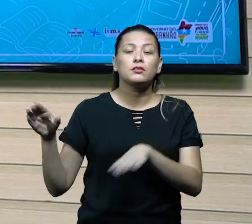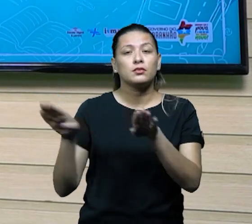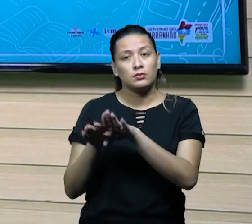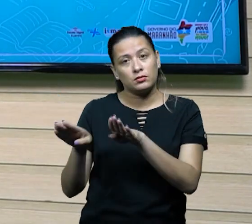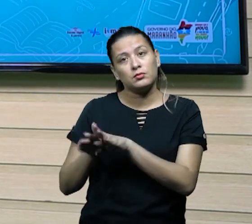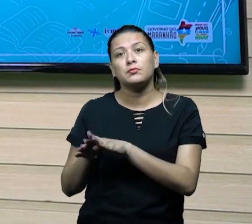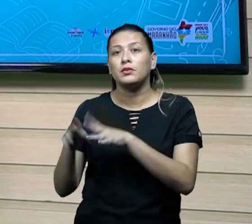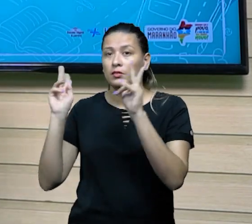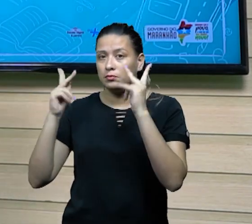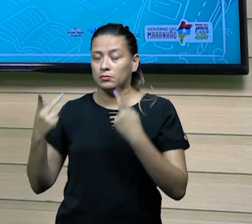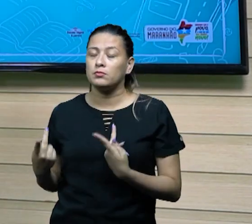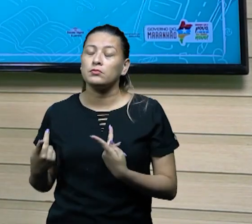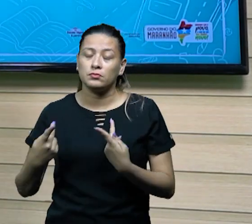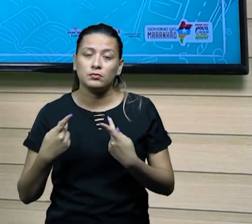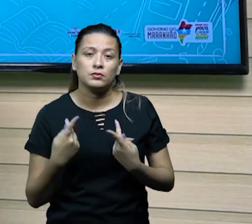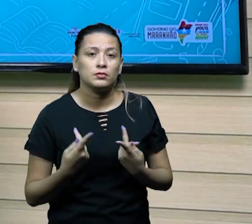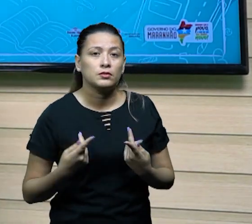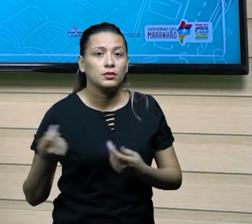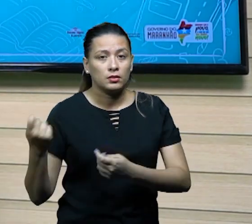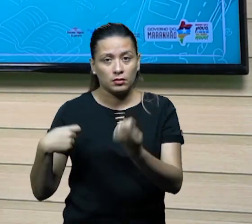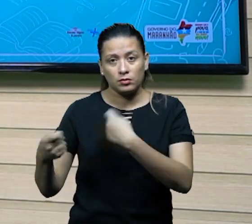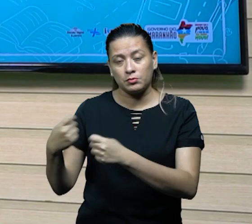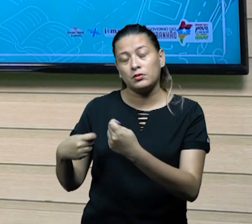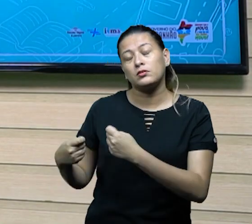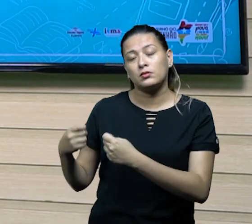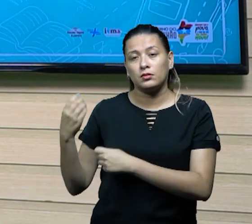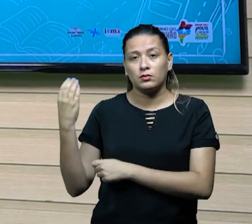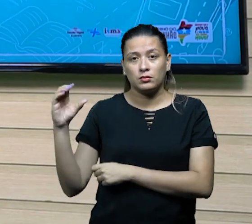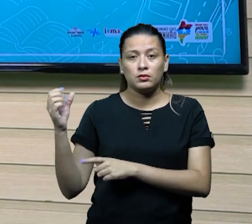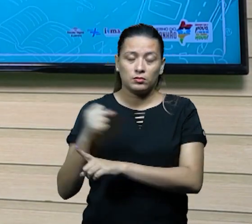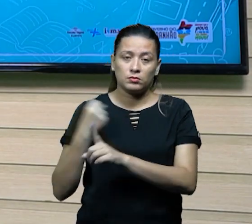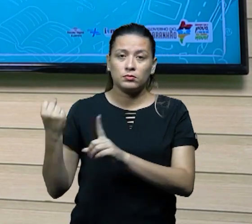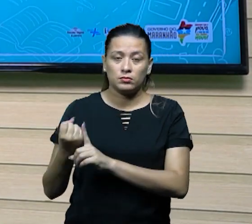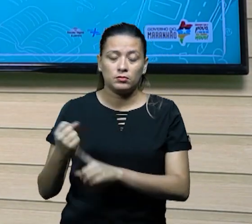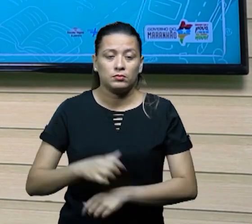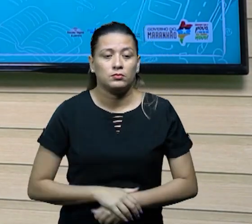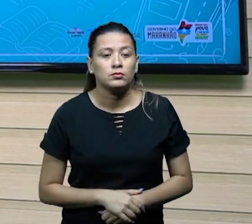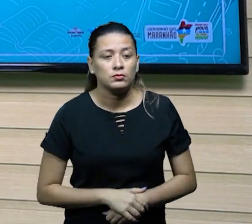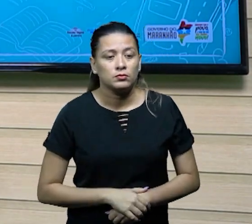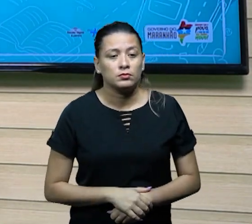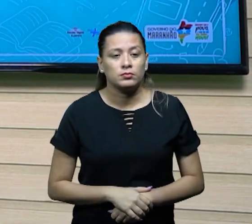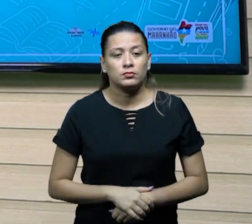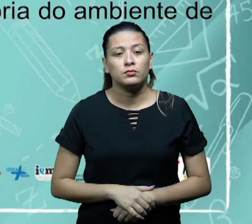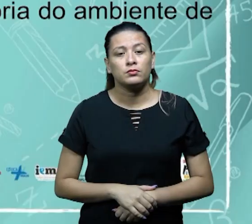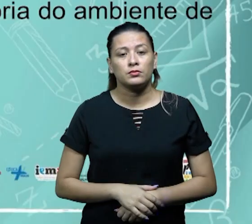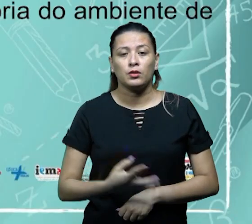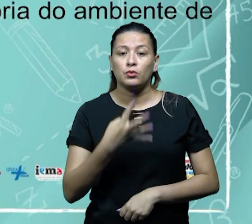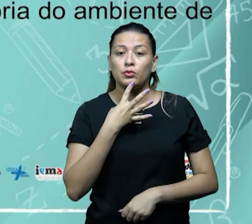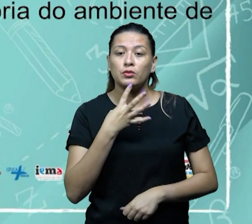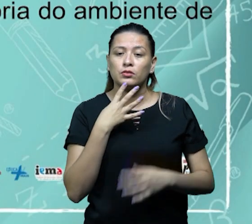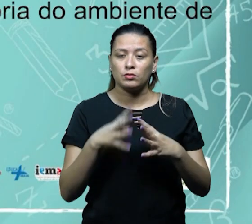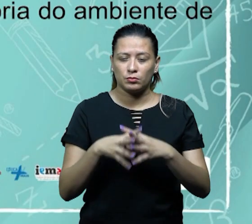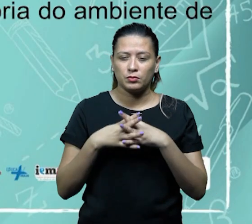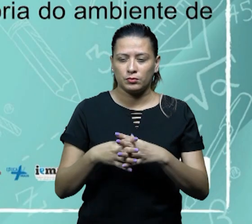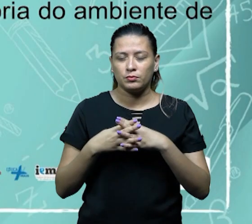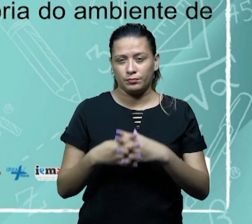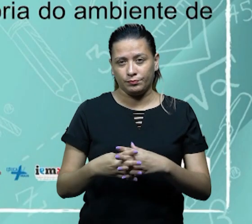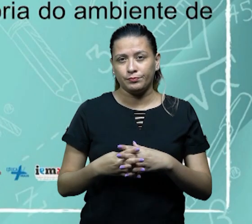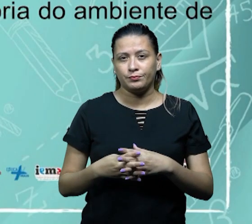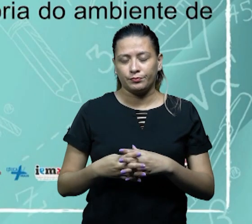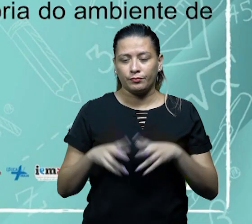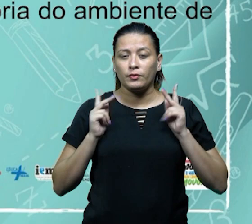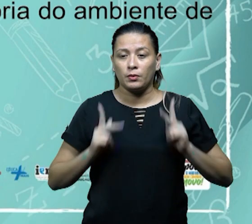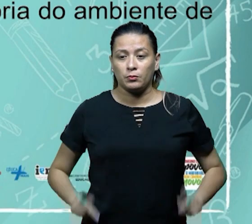administração é uma ciência. Uma é ciência humana, que é as ciências sociais, e a administração é uma ciência social. Vamos lá. Foi